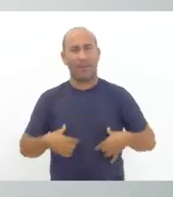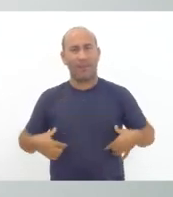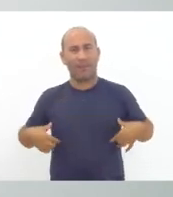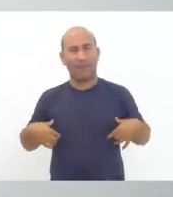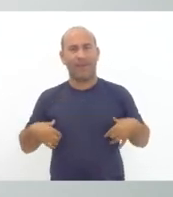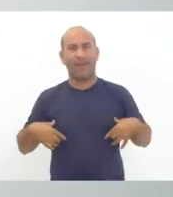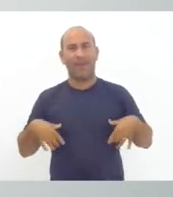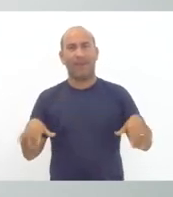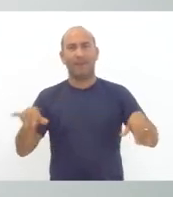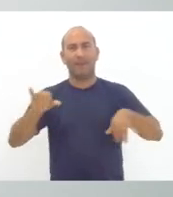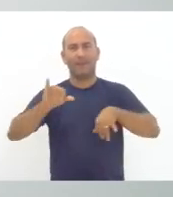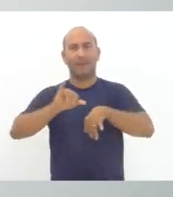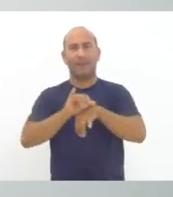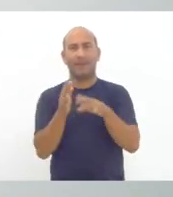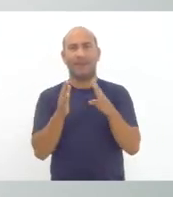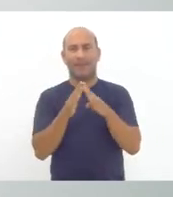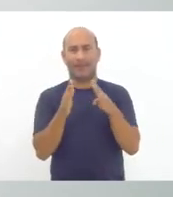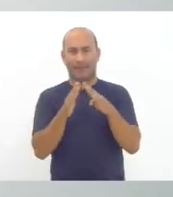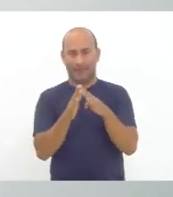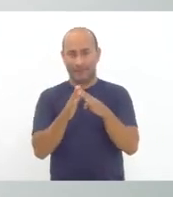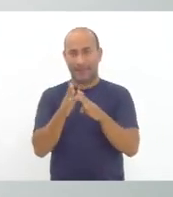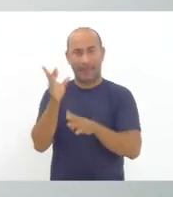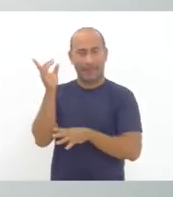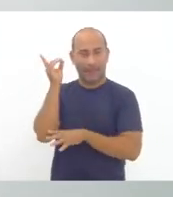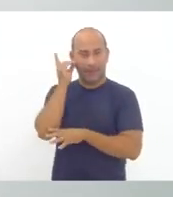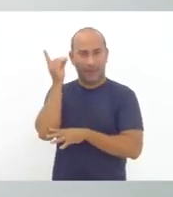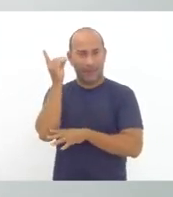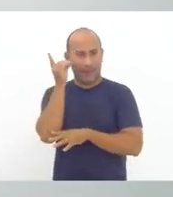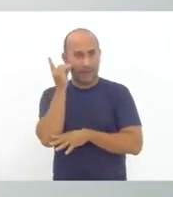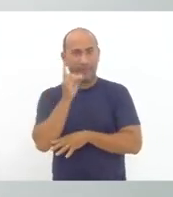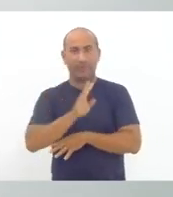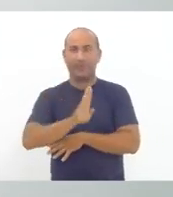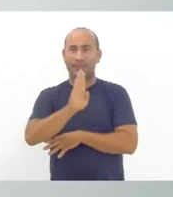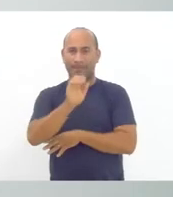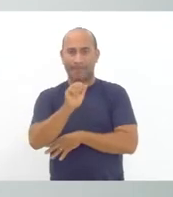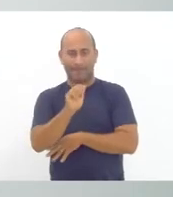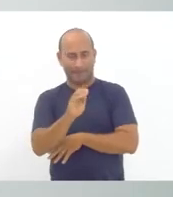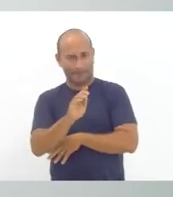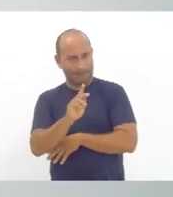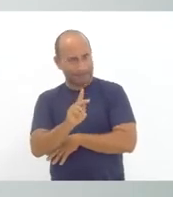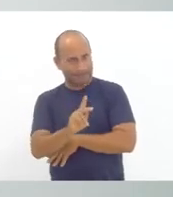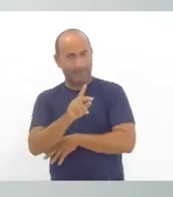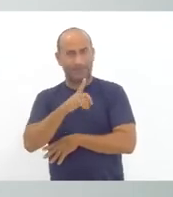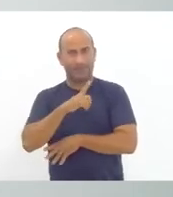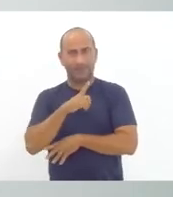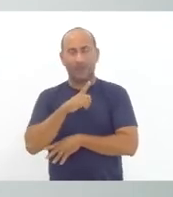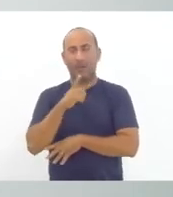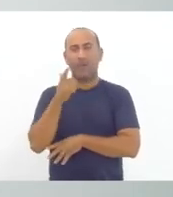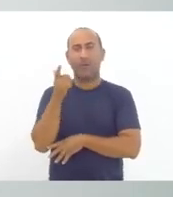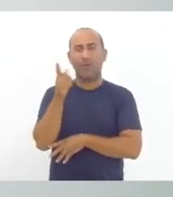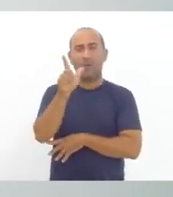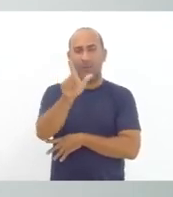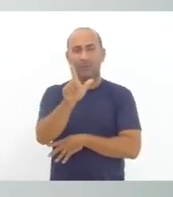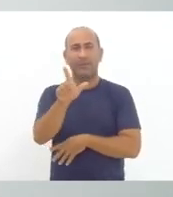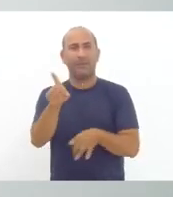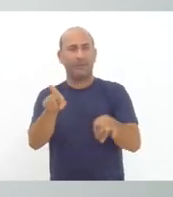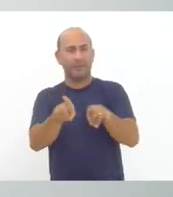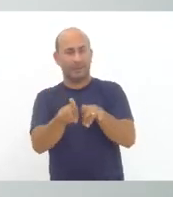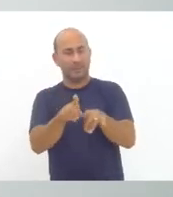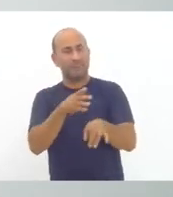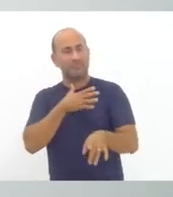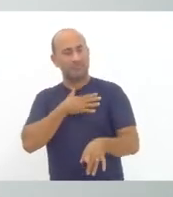além da Rádio bate outras paixões a mulher o filho e o Vasco da Gama